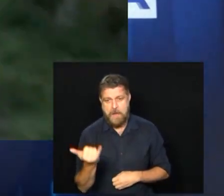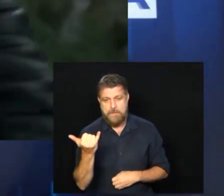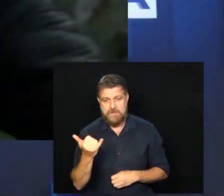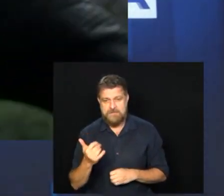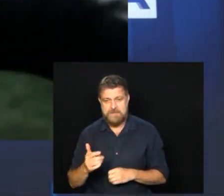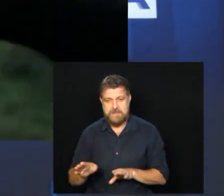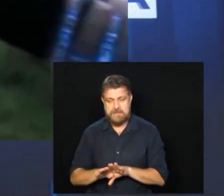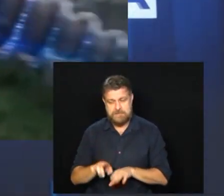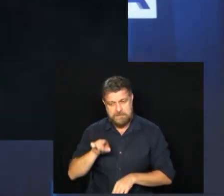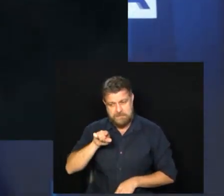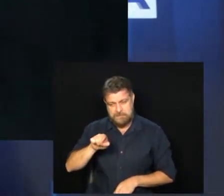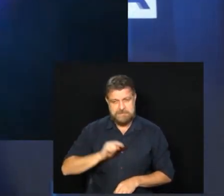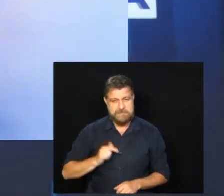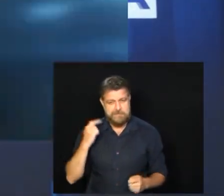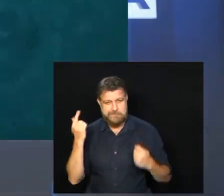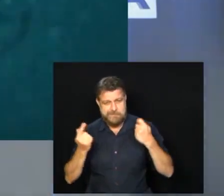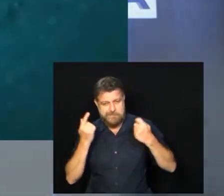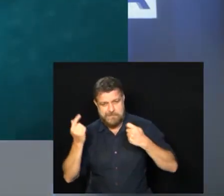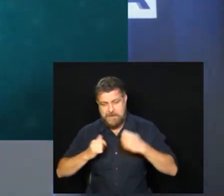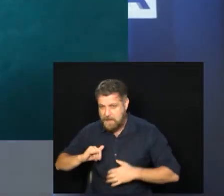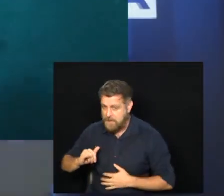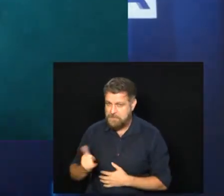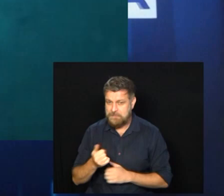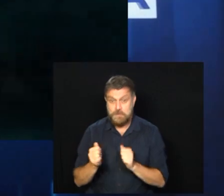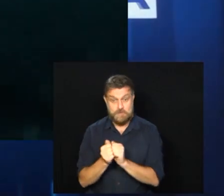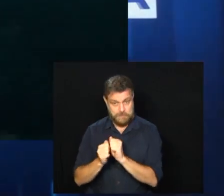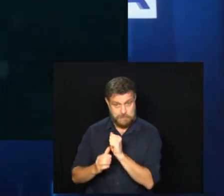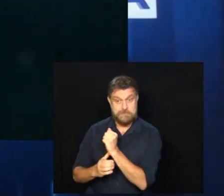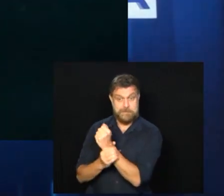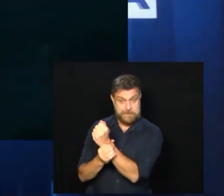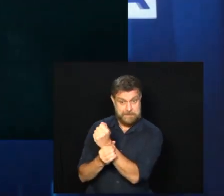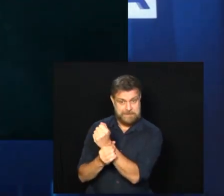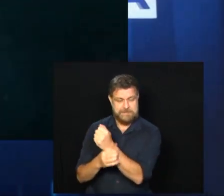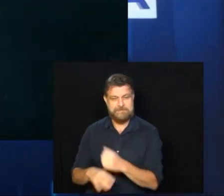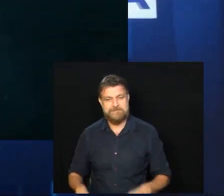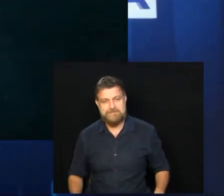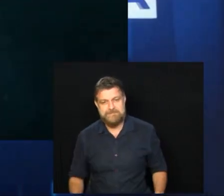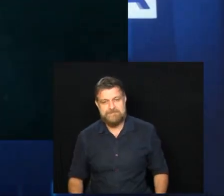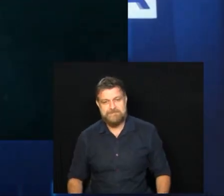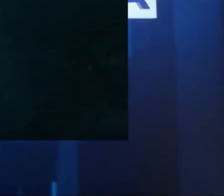entretenimento para você se divertir com segurança.